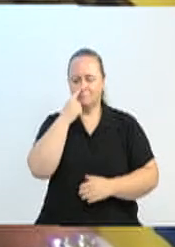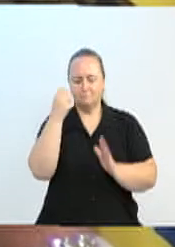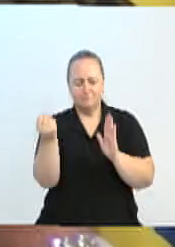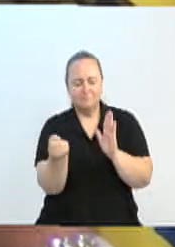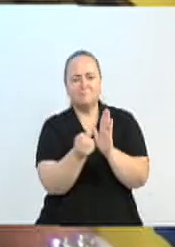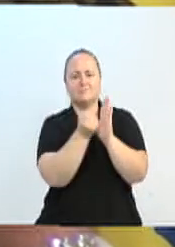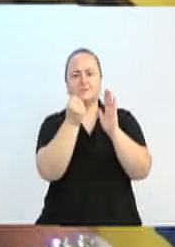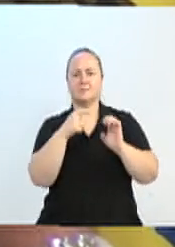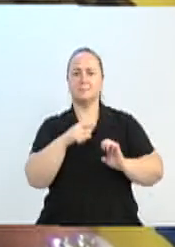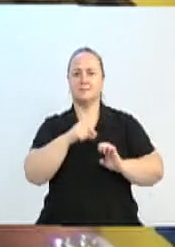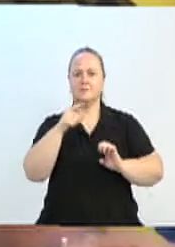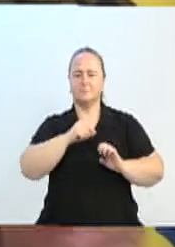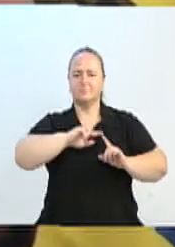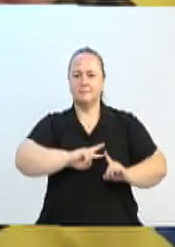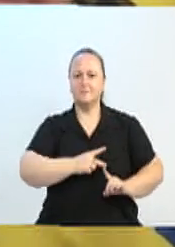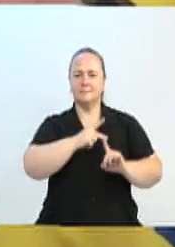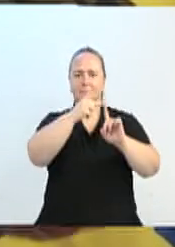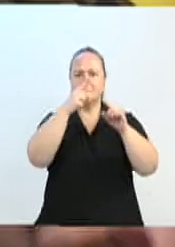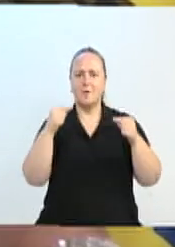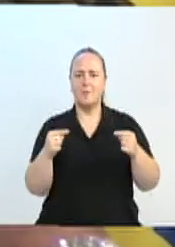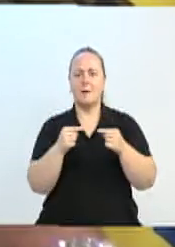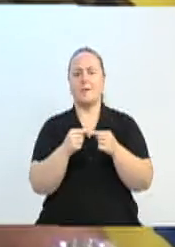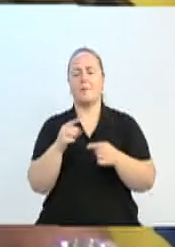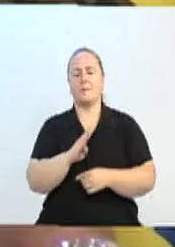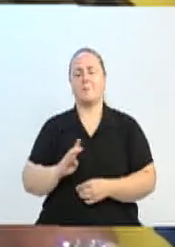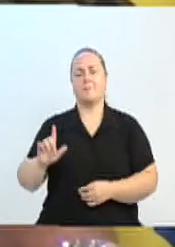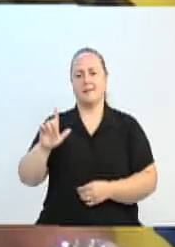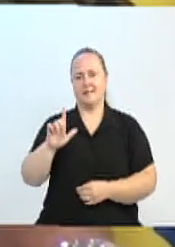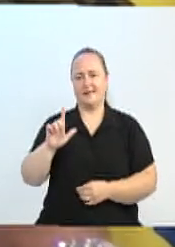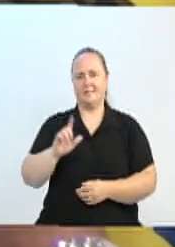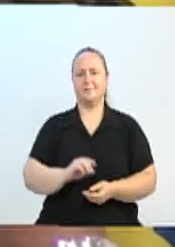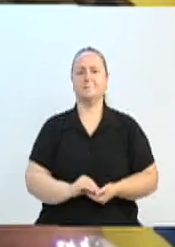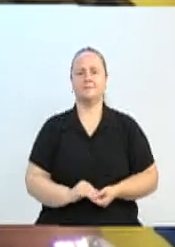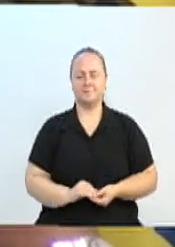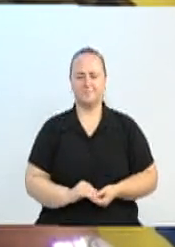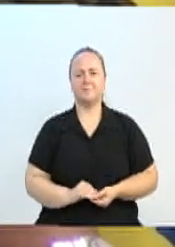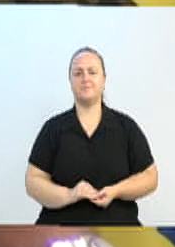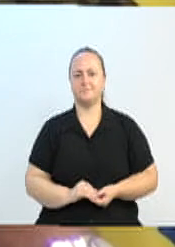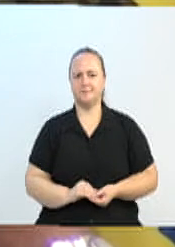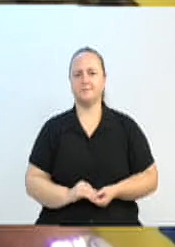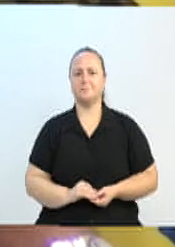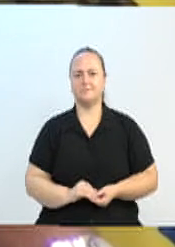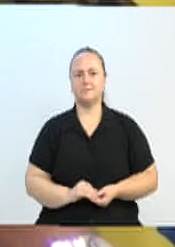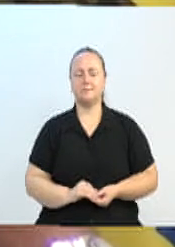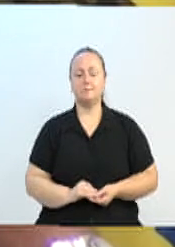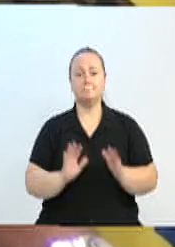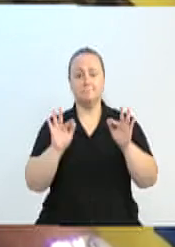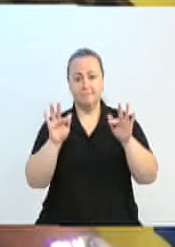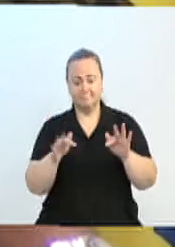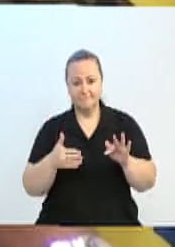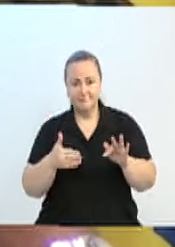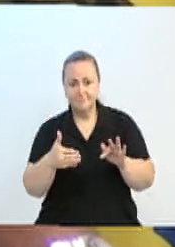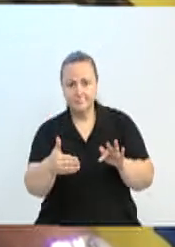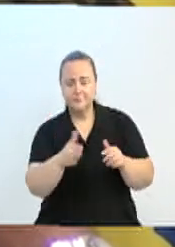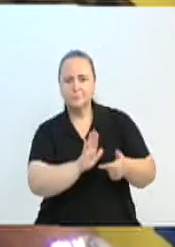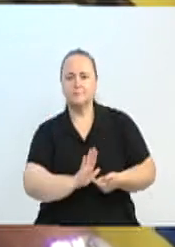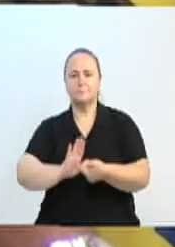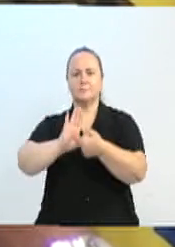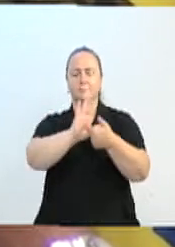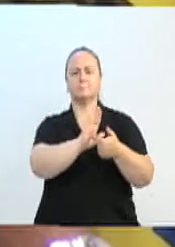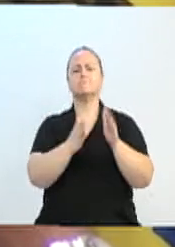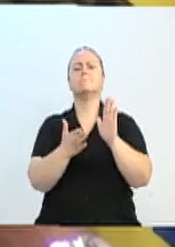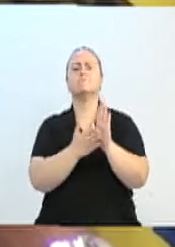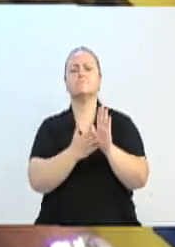empreendedora e inovadora que corre na veia dos blumenauenses por fim apresentamos proposta para